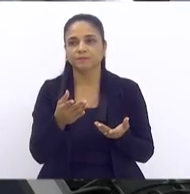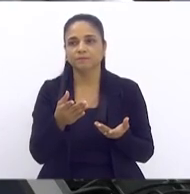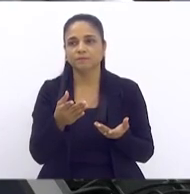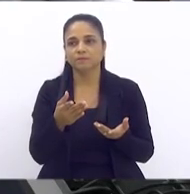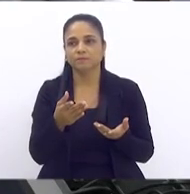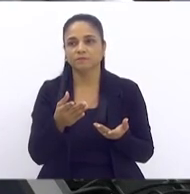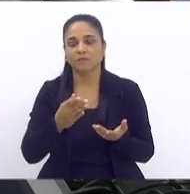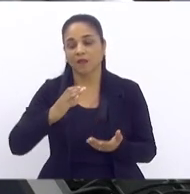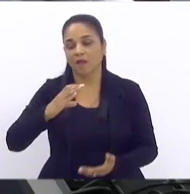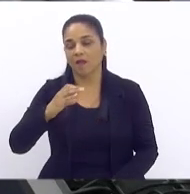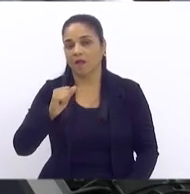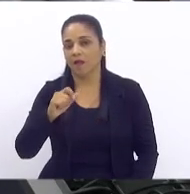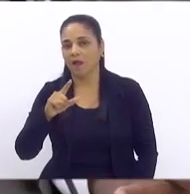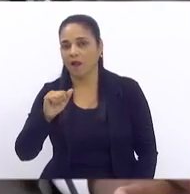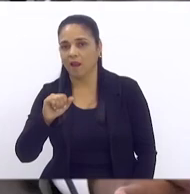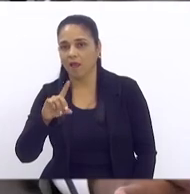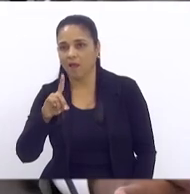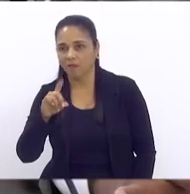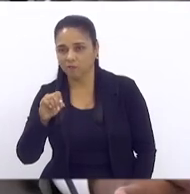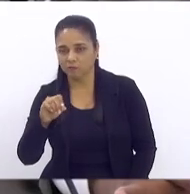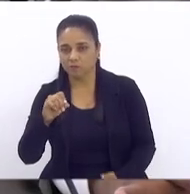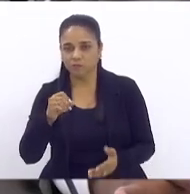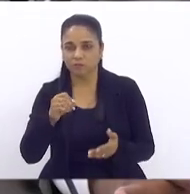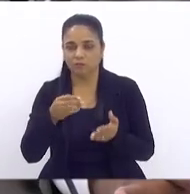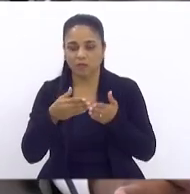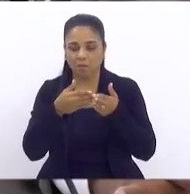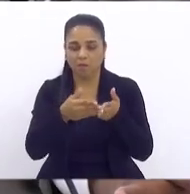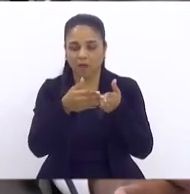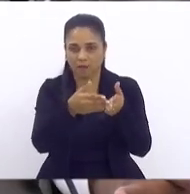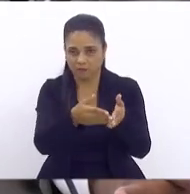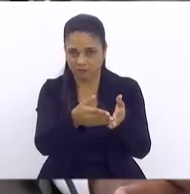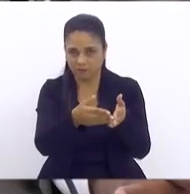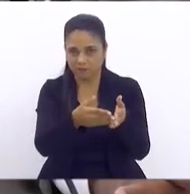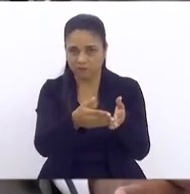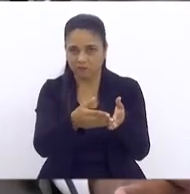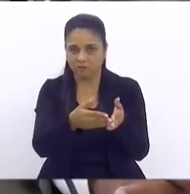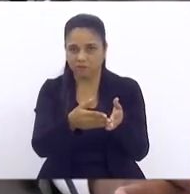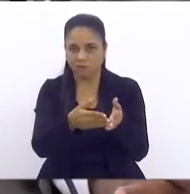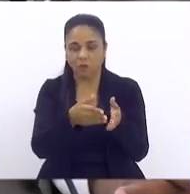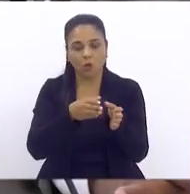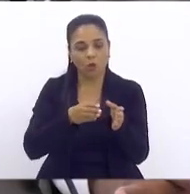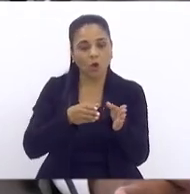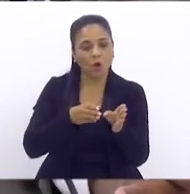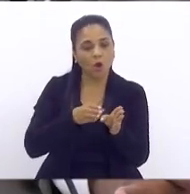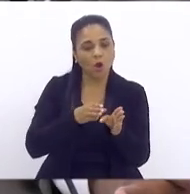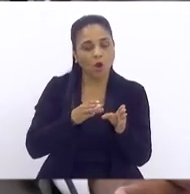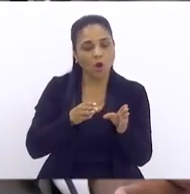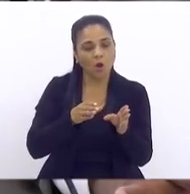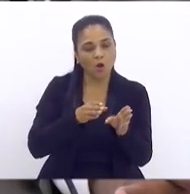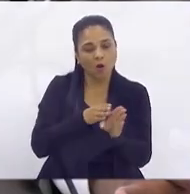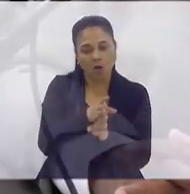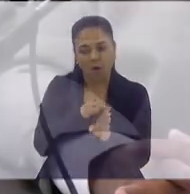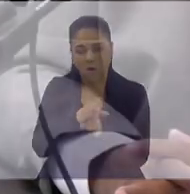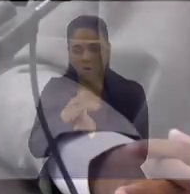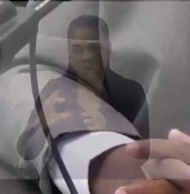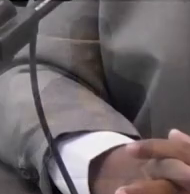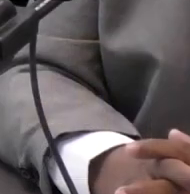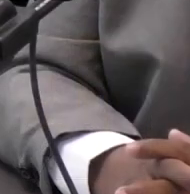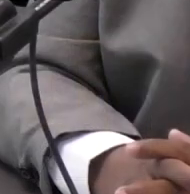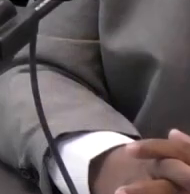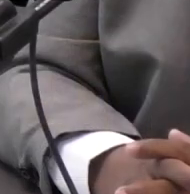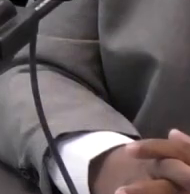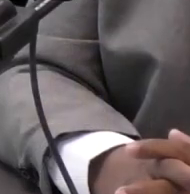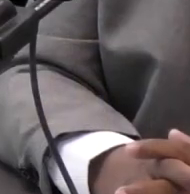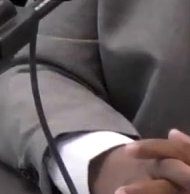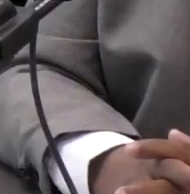do calado de uma embarcação. É sempre uma autoridade em coordenação com outra. É assim que está na lei. Então, a gente,